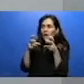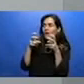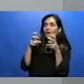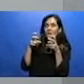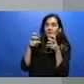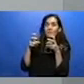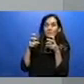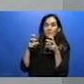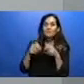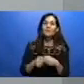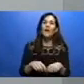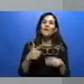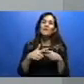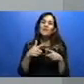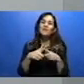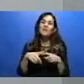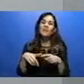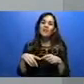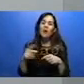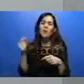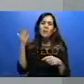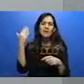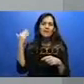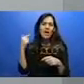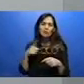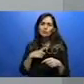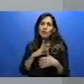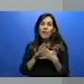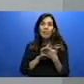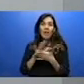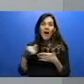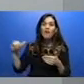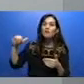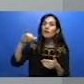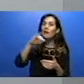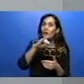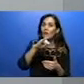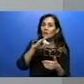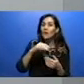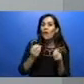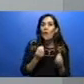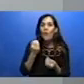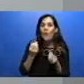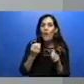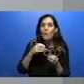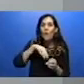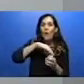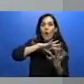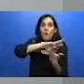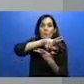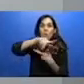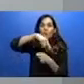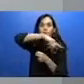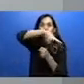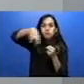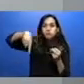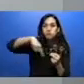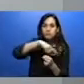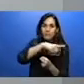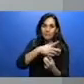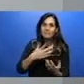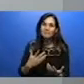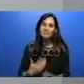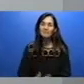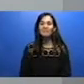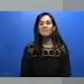fazer uma viagem era um super desafio, não tinha avião e viajar pelo mundo todo, certo? No cinema também nós